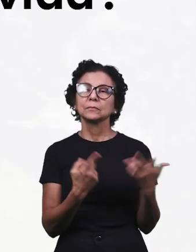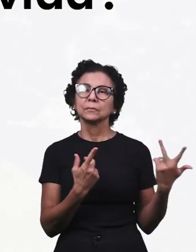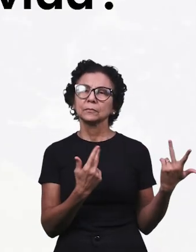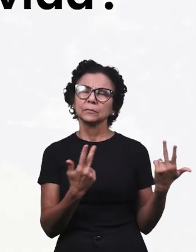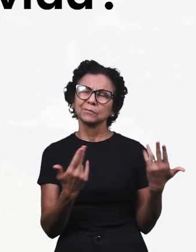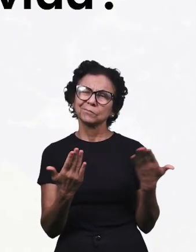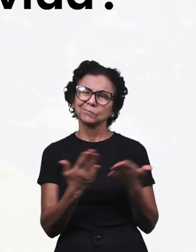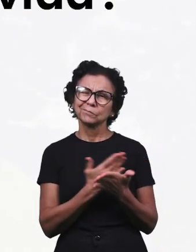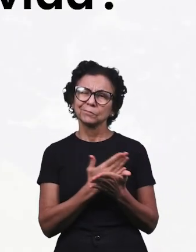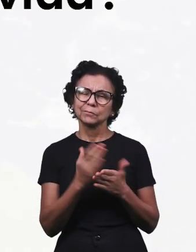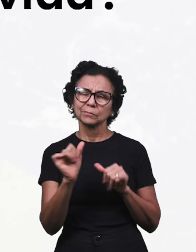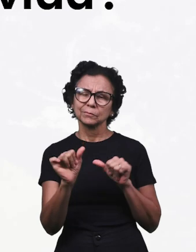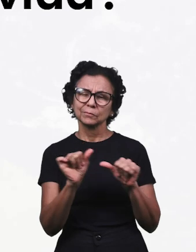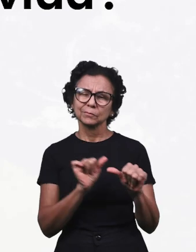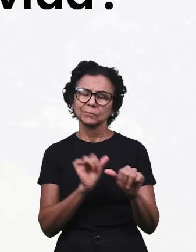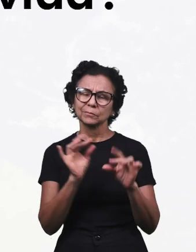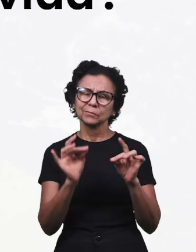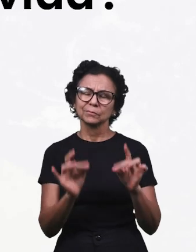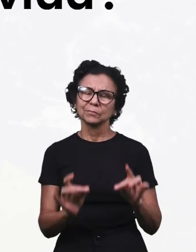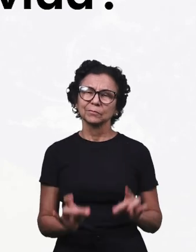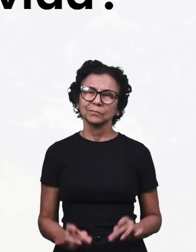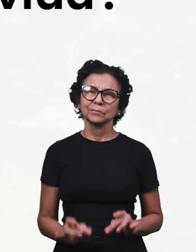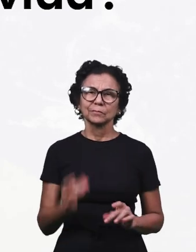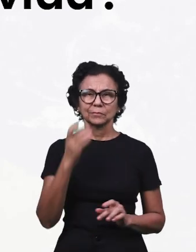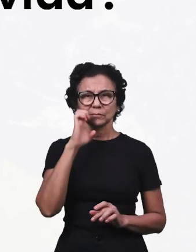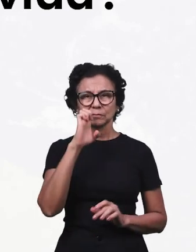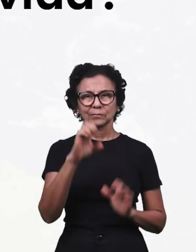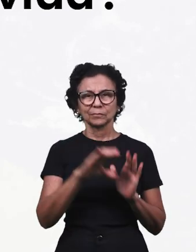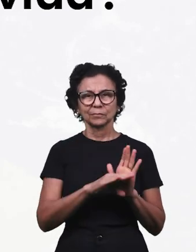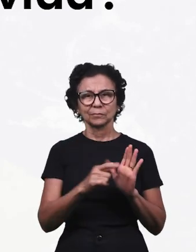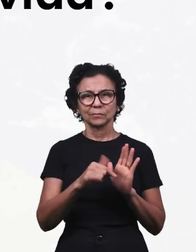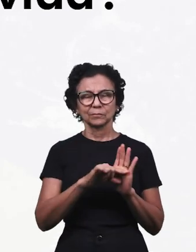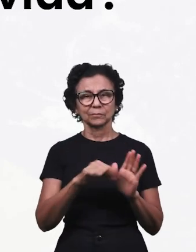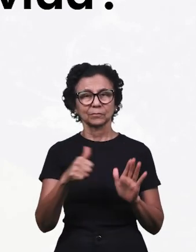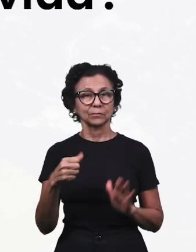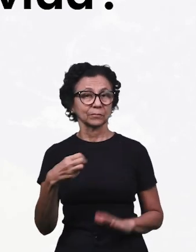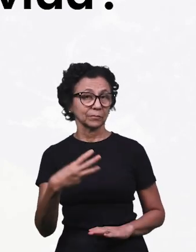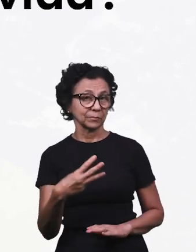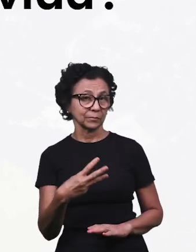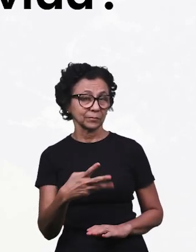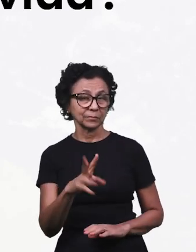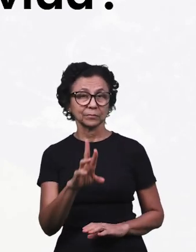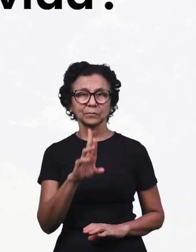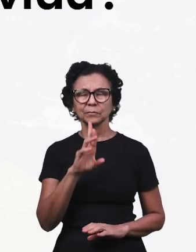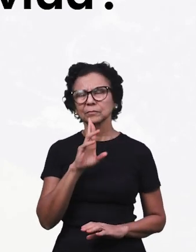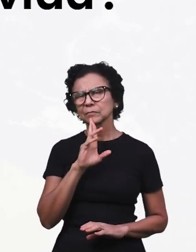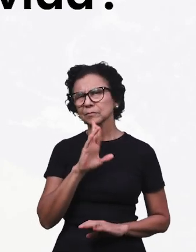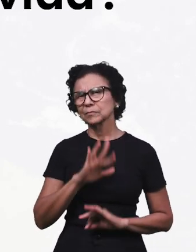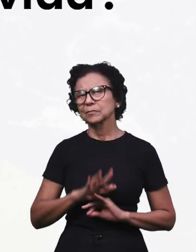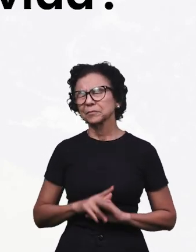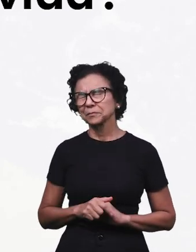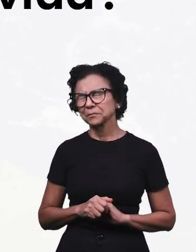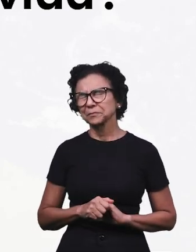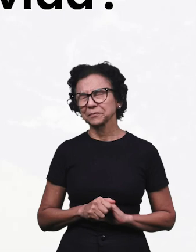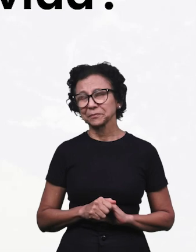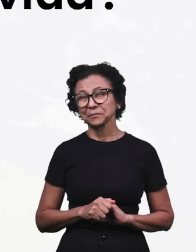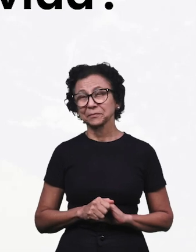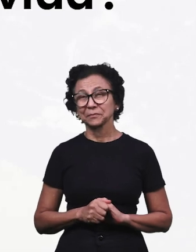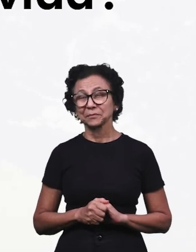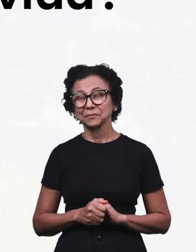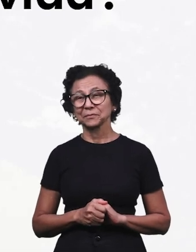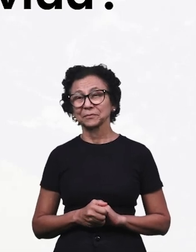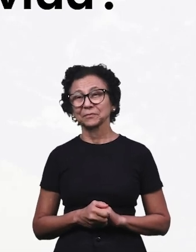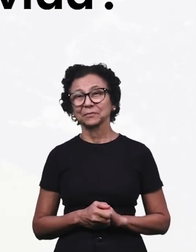a mesma com algum detalhe. Leia Eclesiastes capítulo 12, verso 13 e responda: o que Deus quer que o